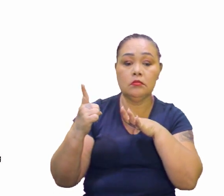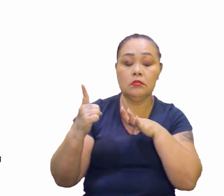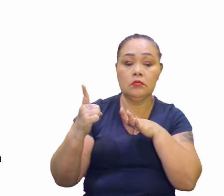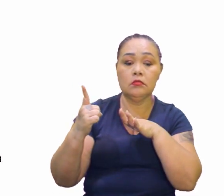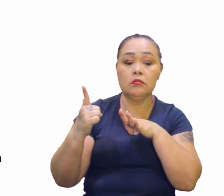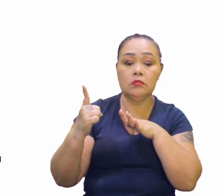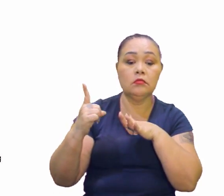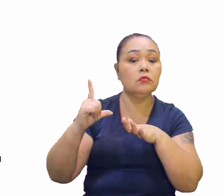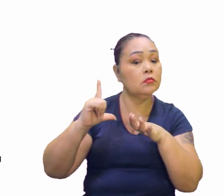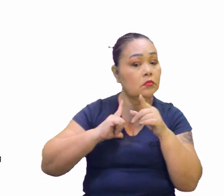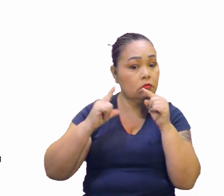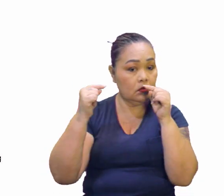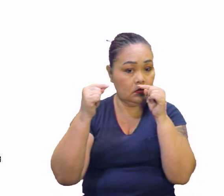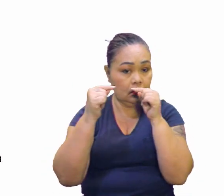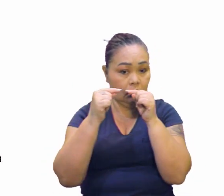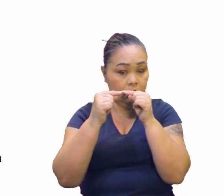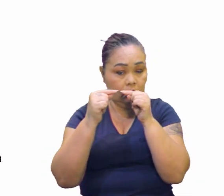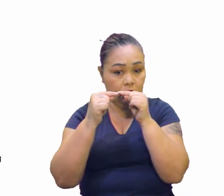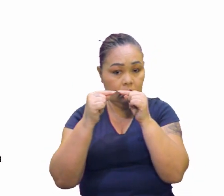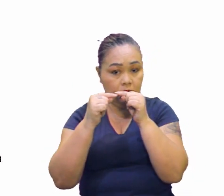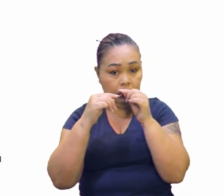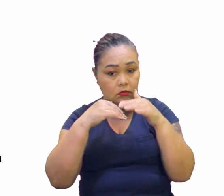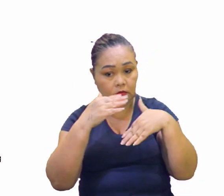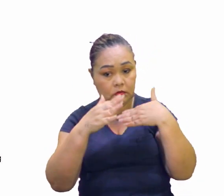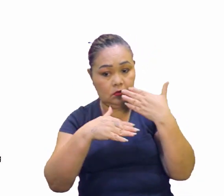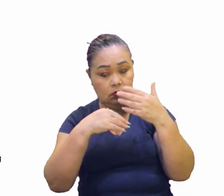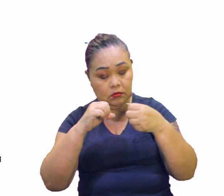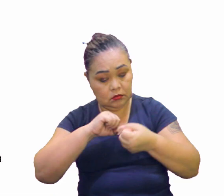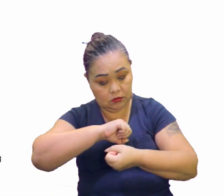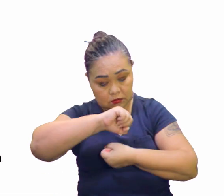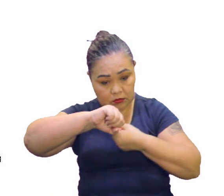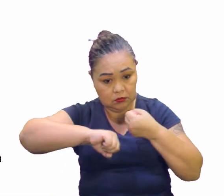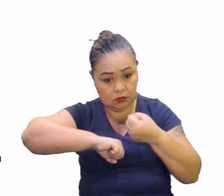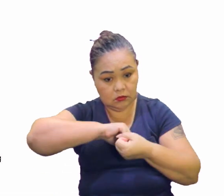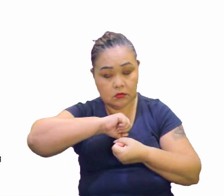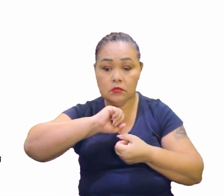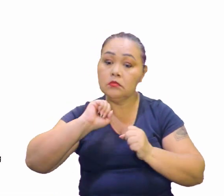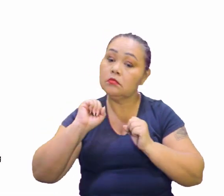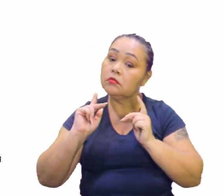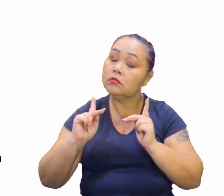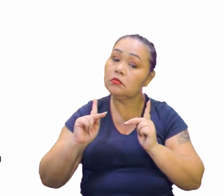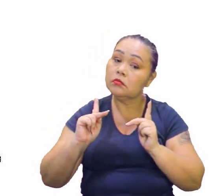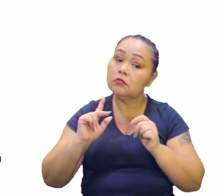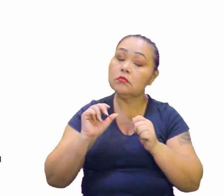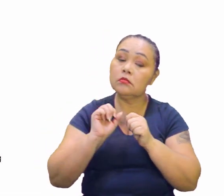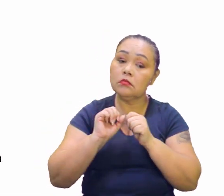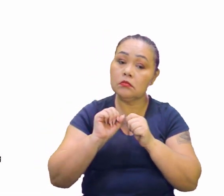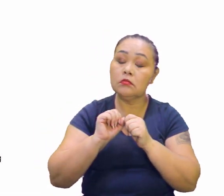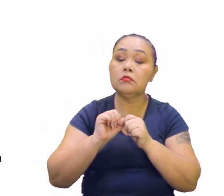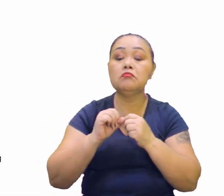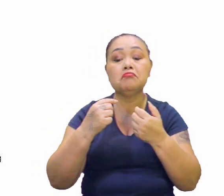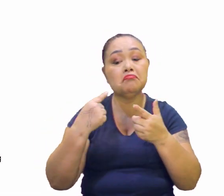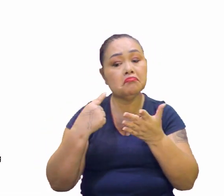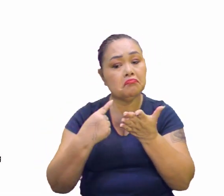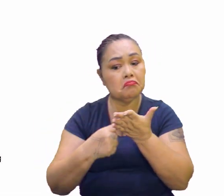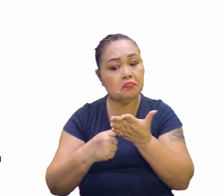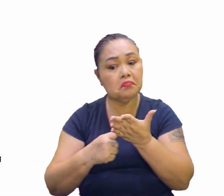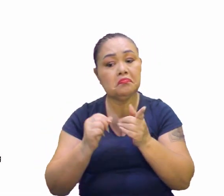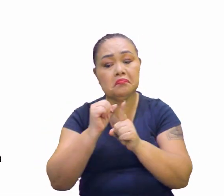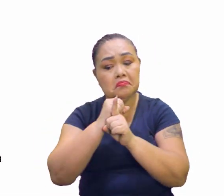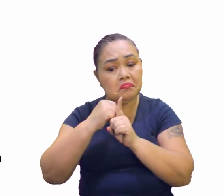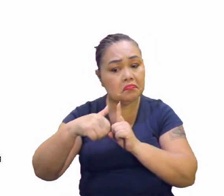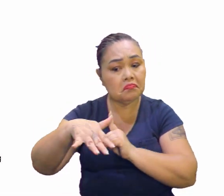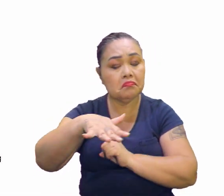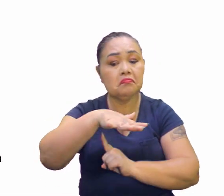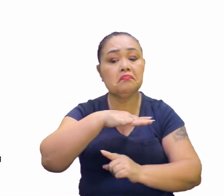elas estão de acordo com o desenvolvimento sustentável, ok? Compromisso com a sociedade, com o